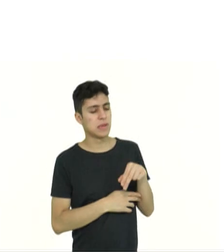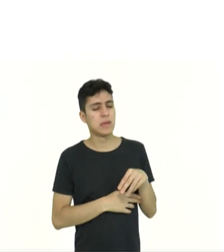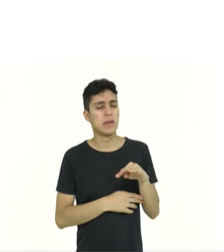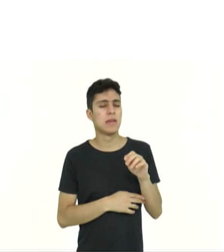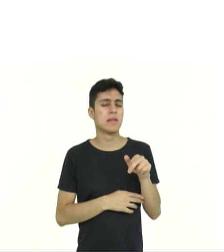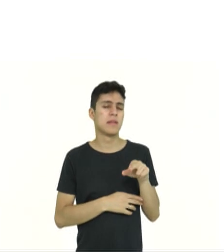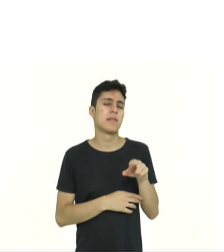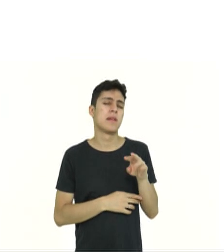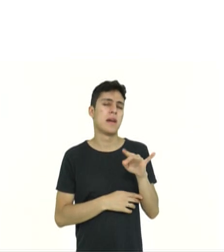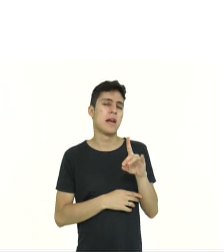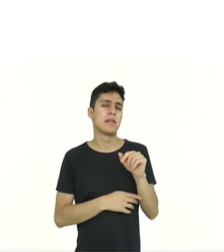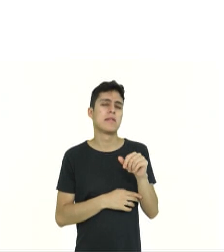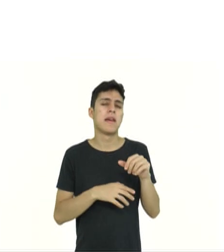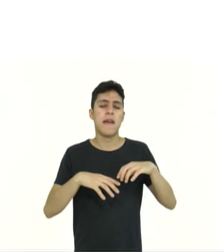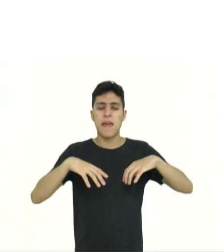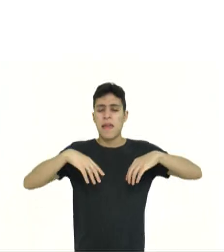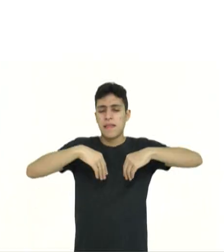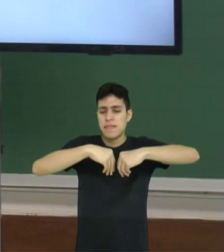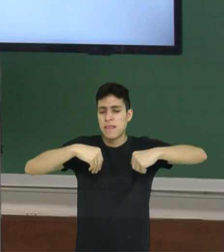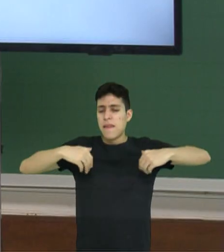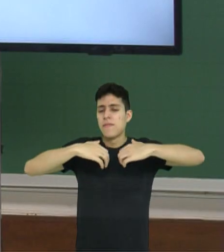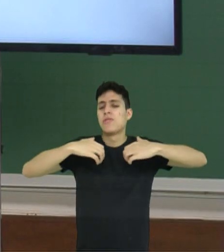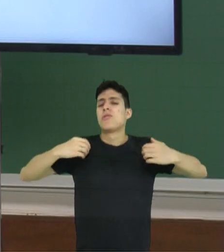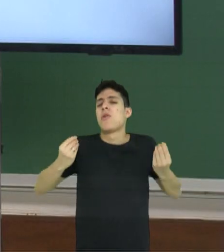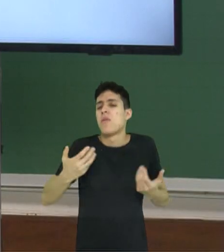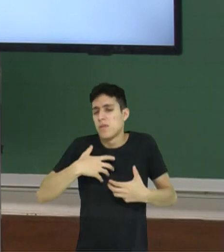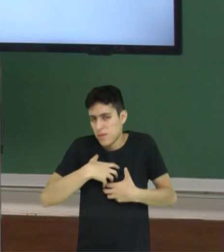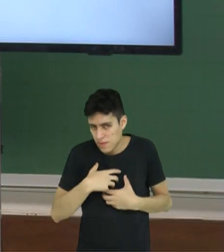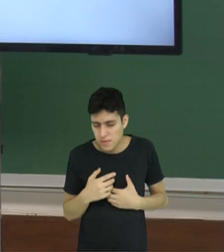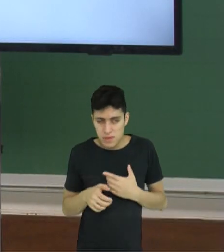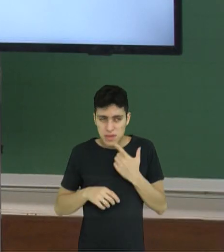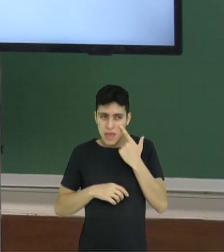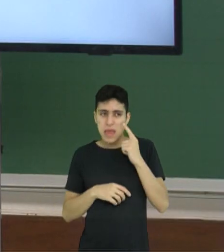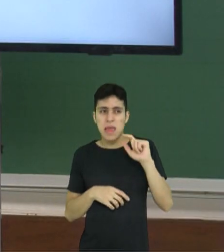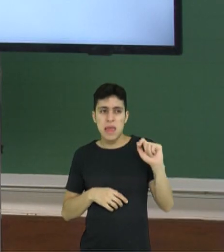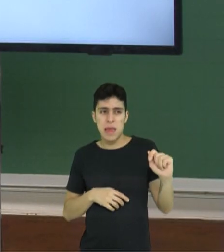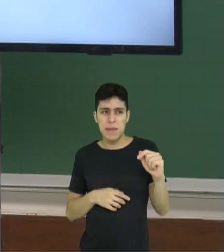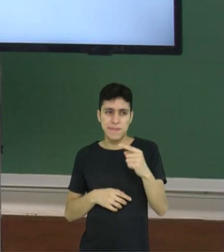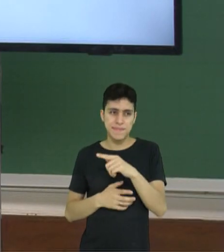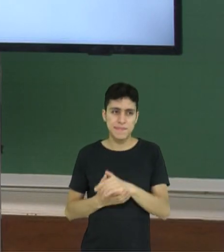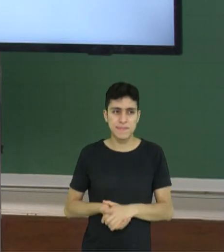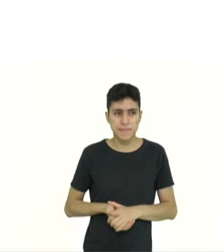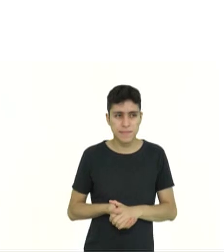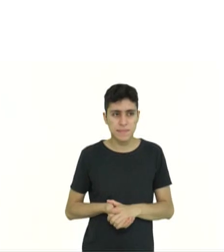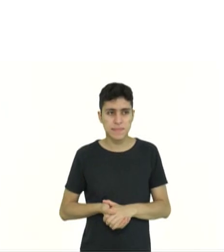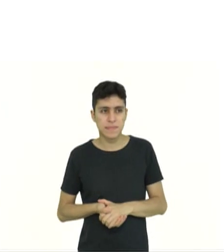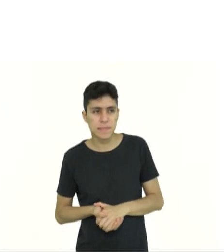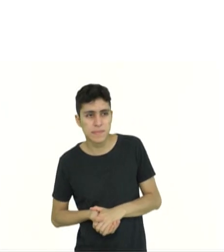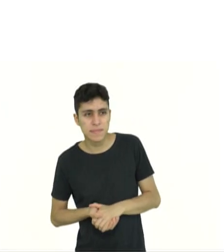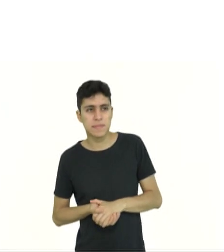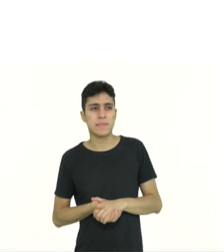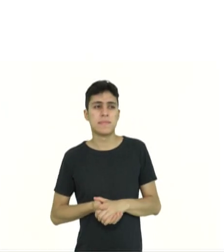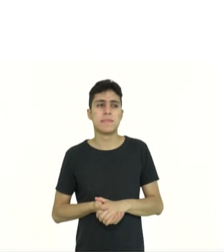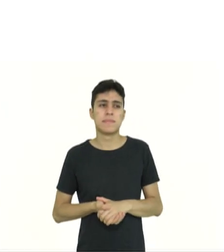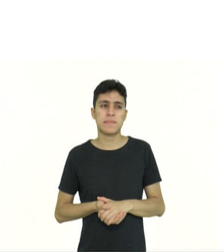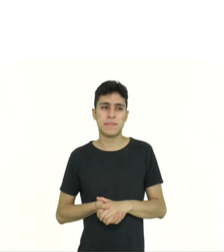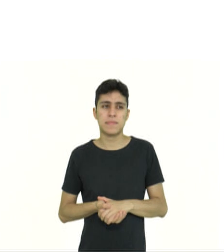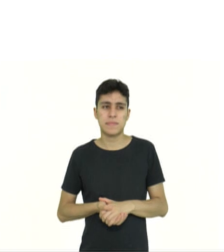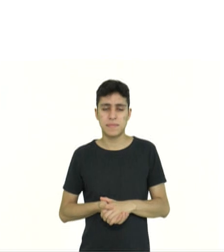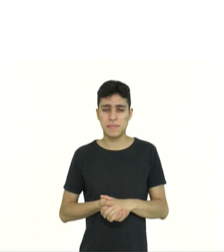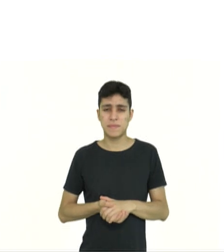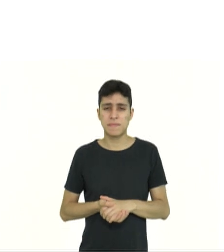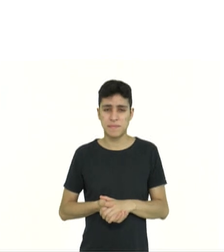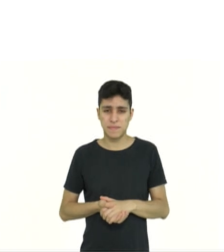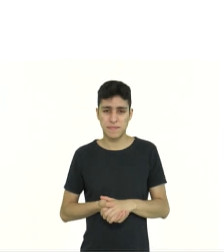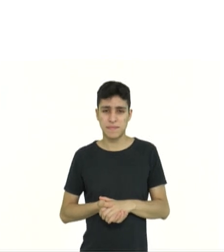dividida fisicamente em... Ó, a gente acabou de falar, não pode errar essa ainda. A divisão, então, geográfica lá é Antártida